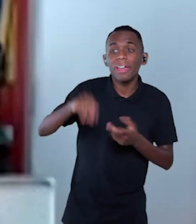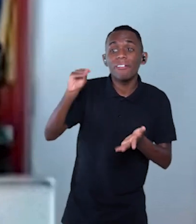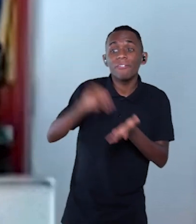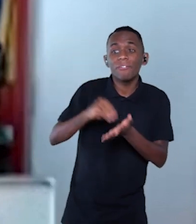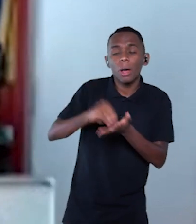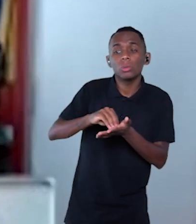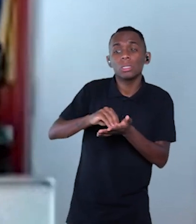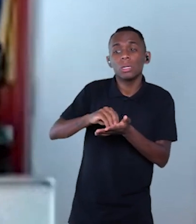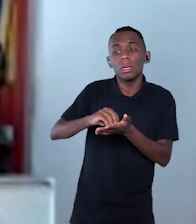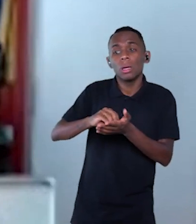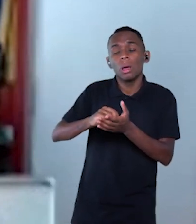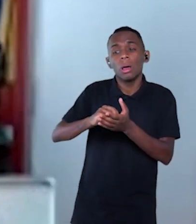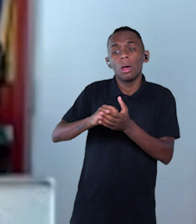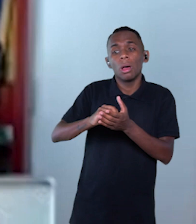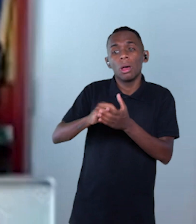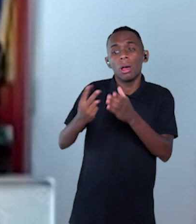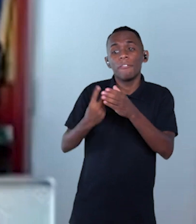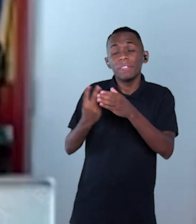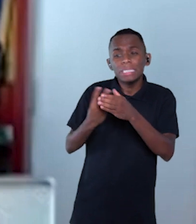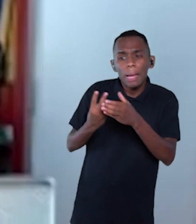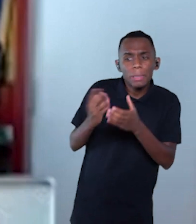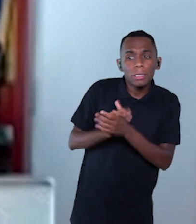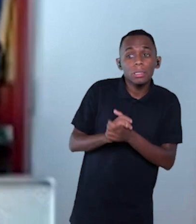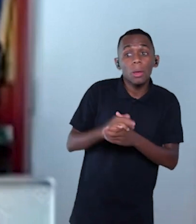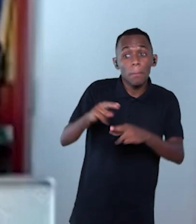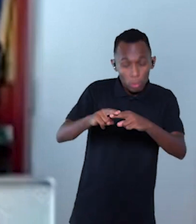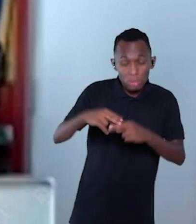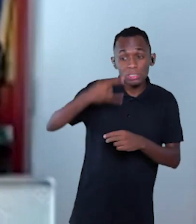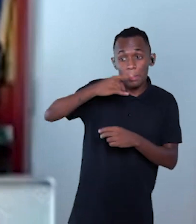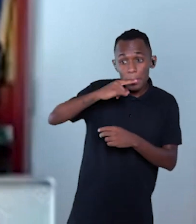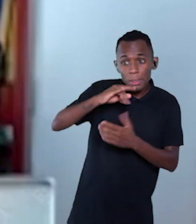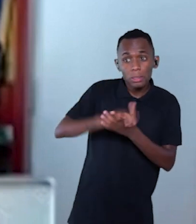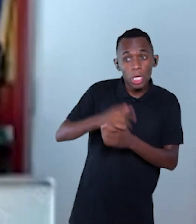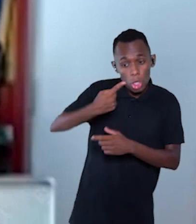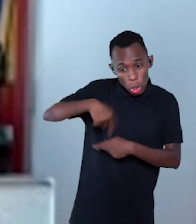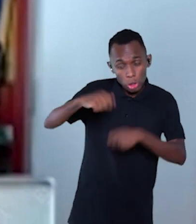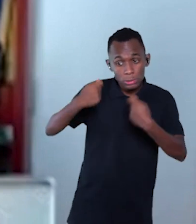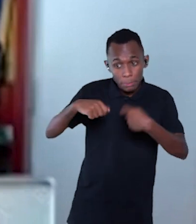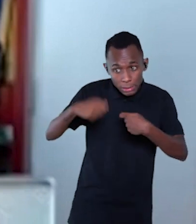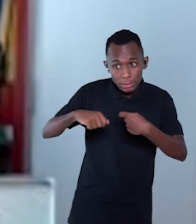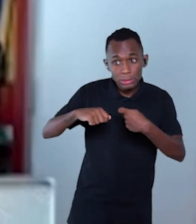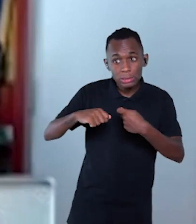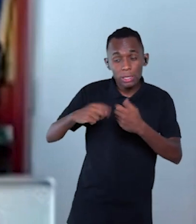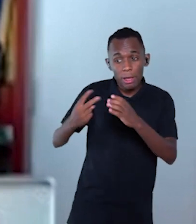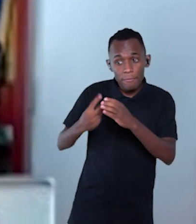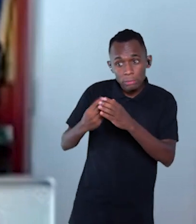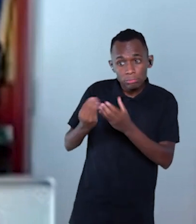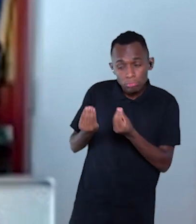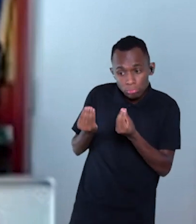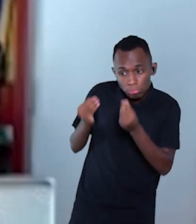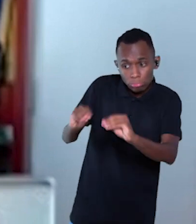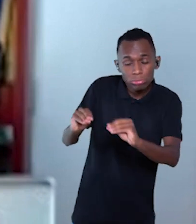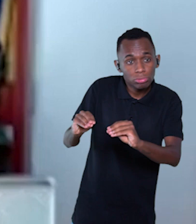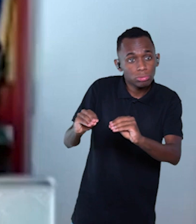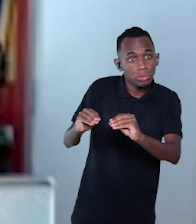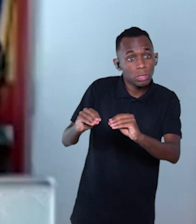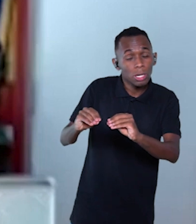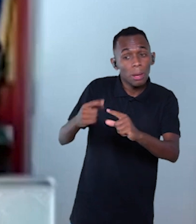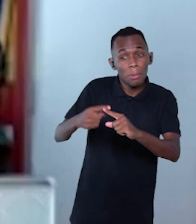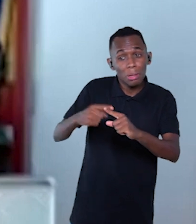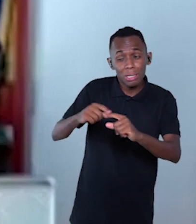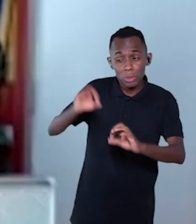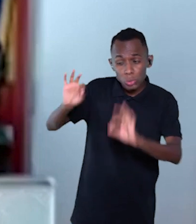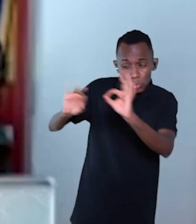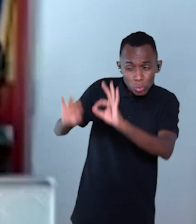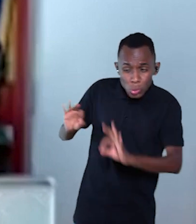causadas por falta de uma vitamina, e isso acontece por causa da bebida. A gente precisa repor essa vitamina, senão todo esse